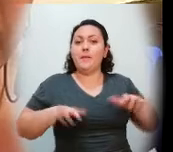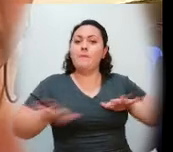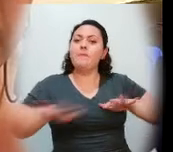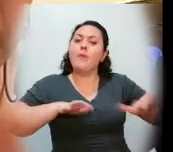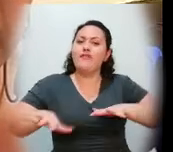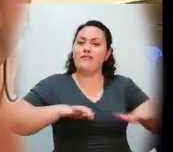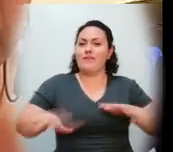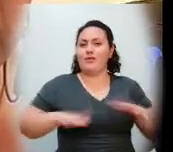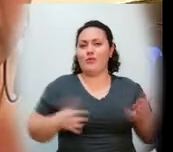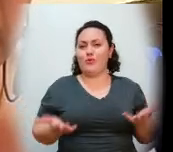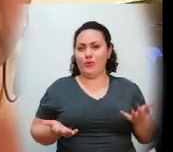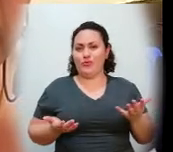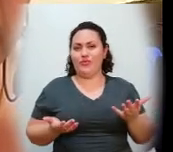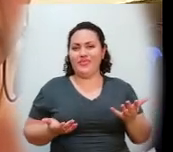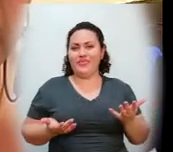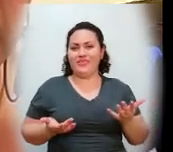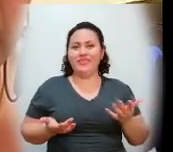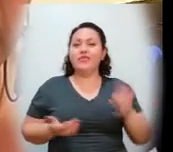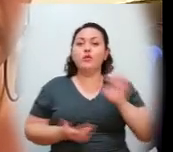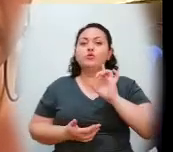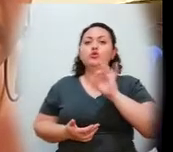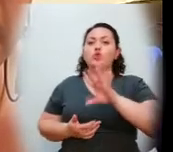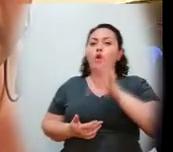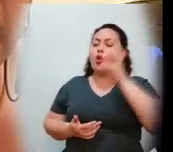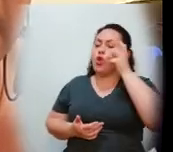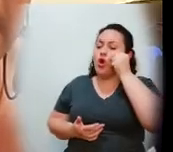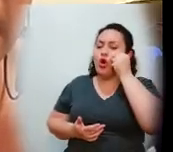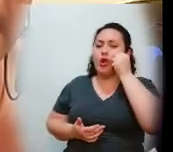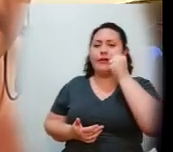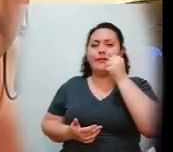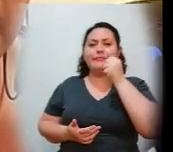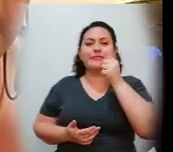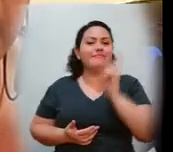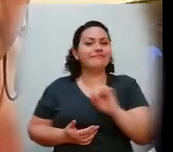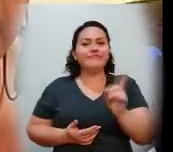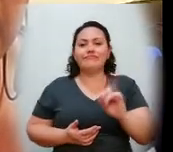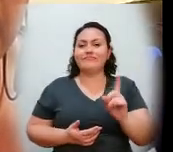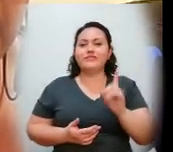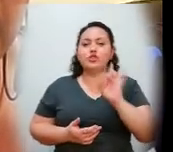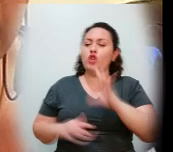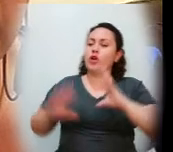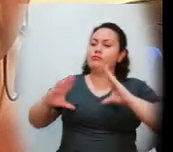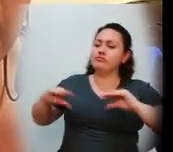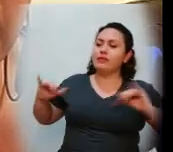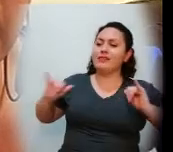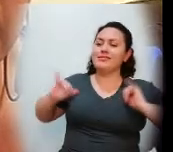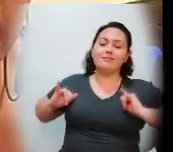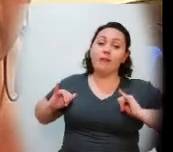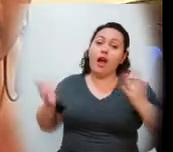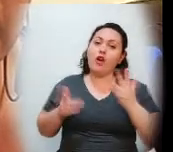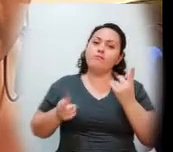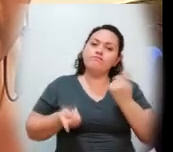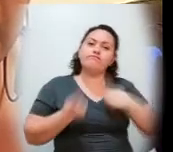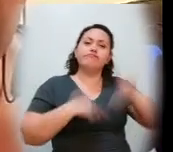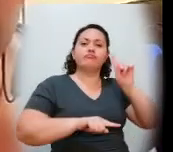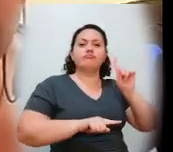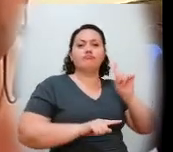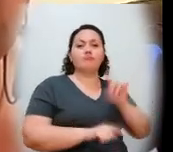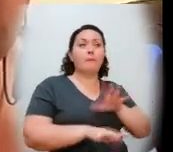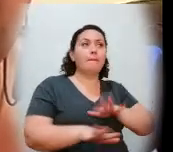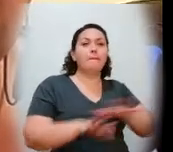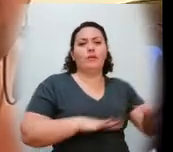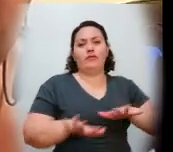outro ritmo que não de ficar dormindo, né? De não ficar mais tão relaxado, né? Para quem pode,